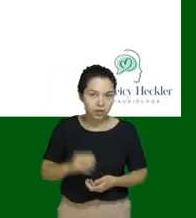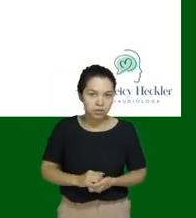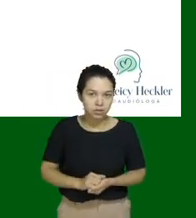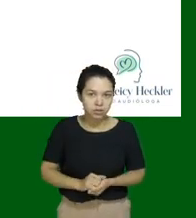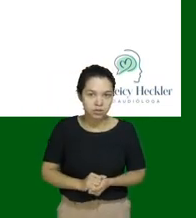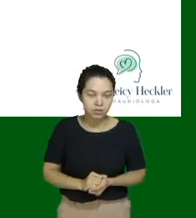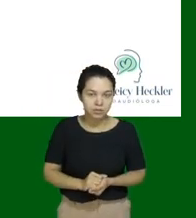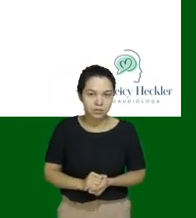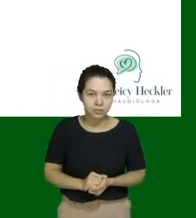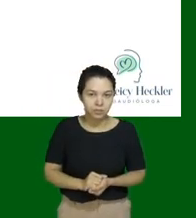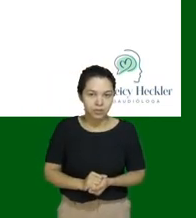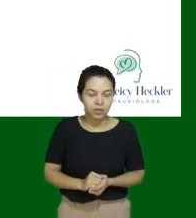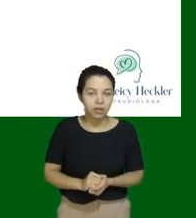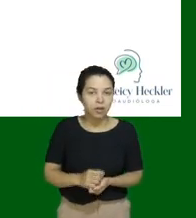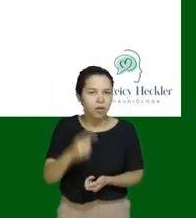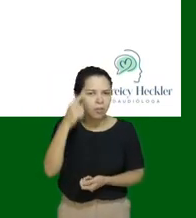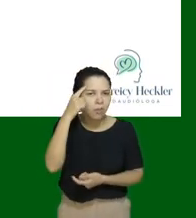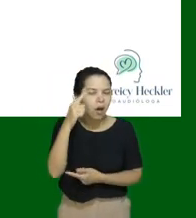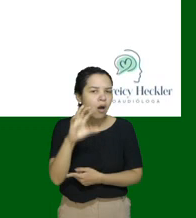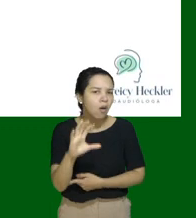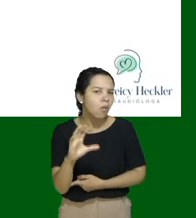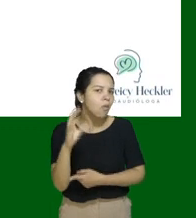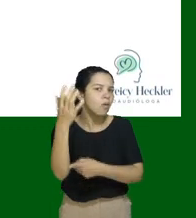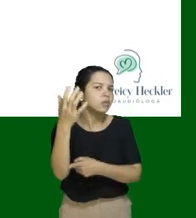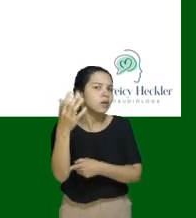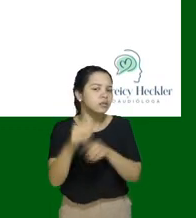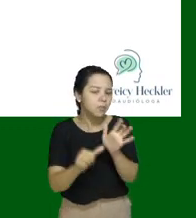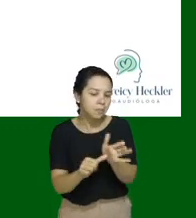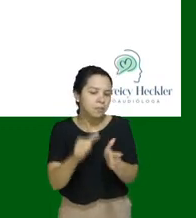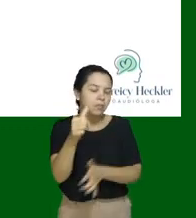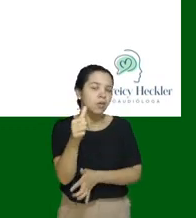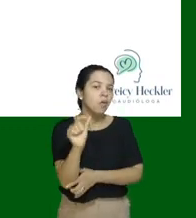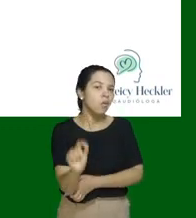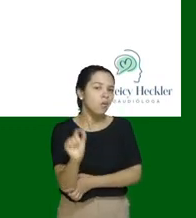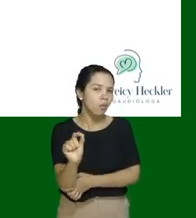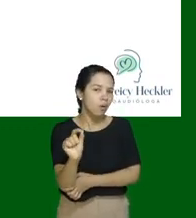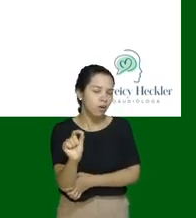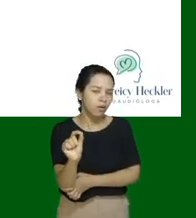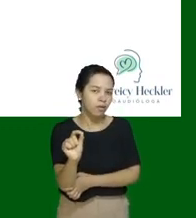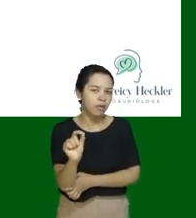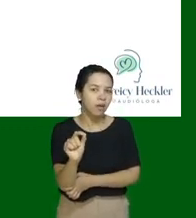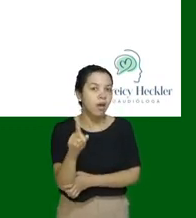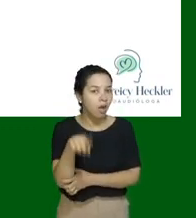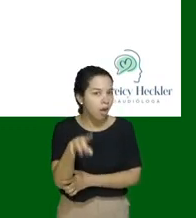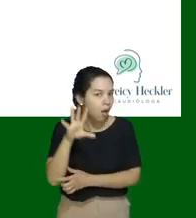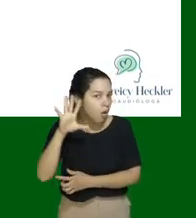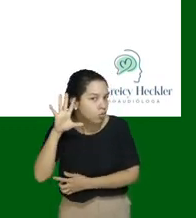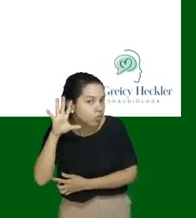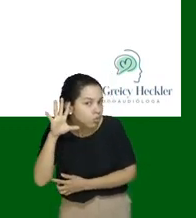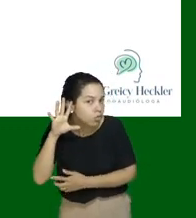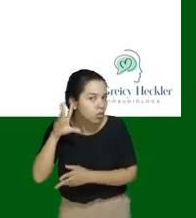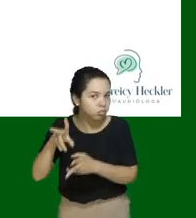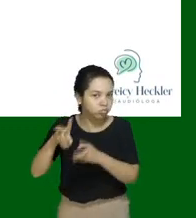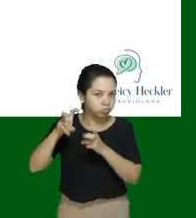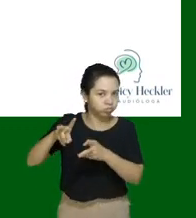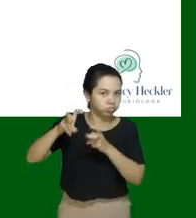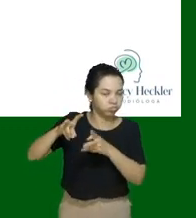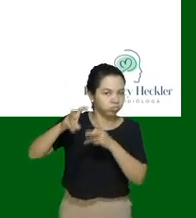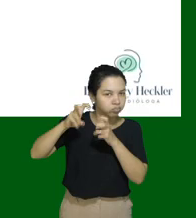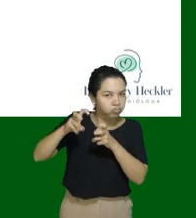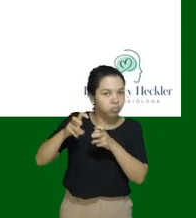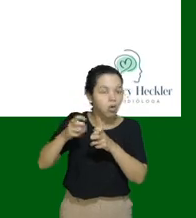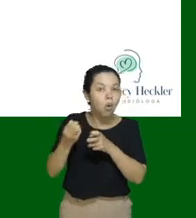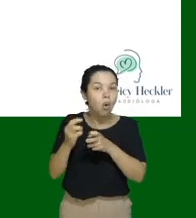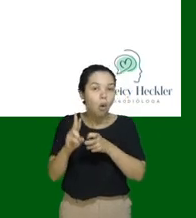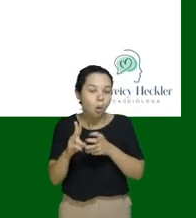E aí eu pergunto, o que acontece primeiro no nosso desenvolvimento? A audição e o processamento auditivo ou a